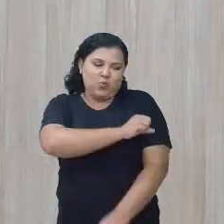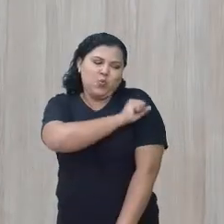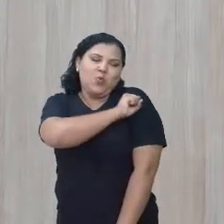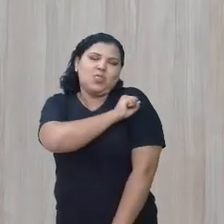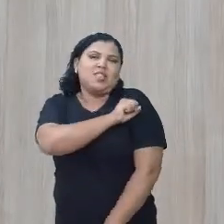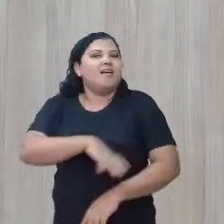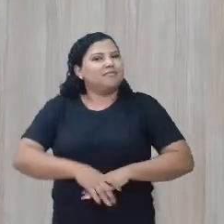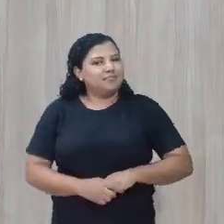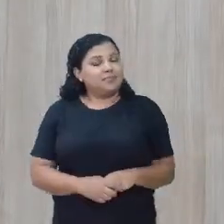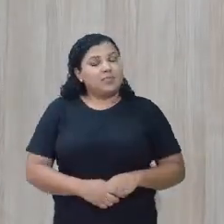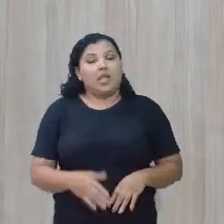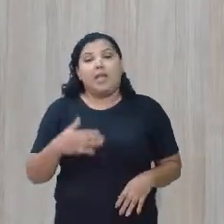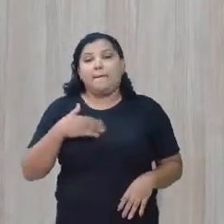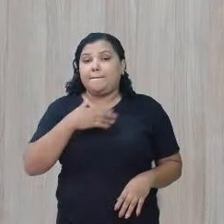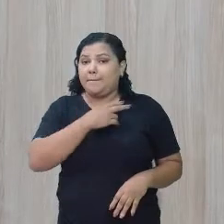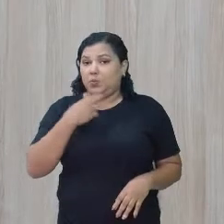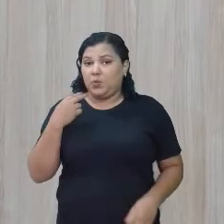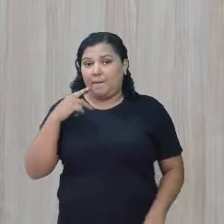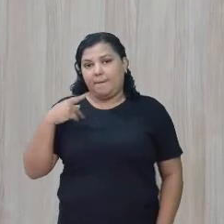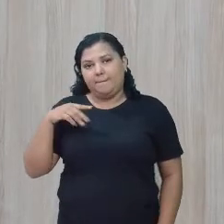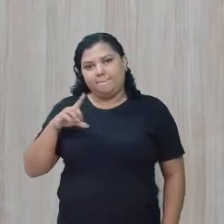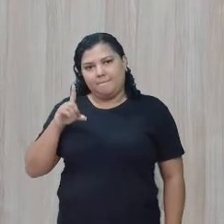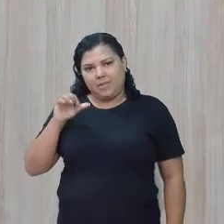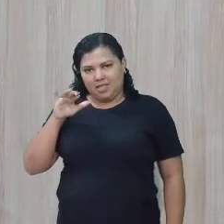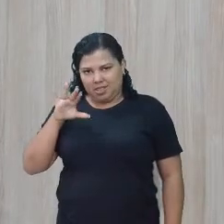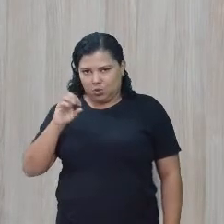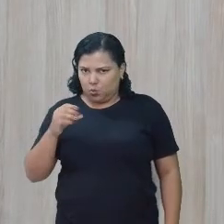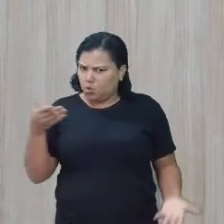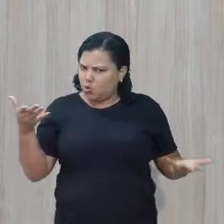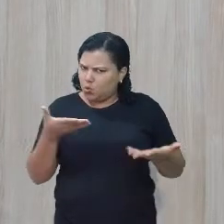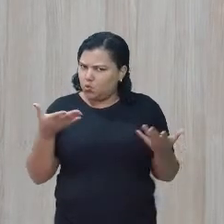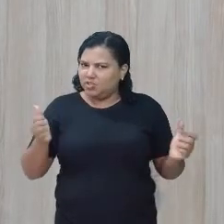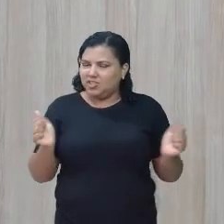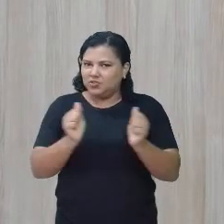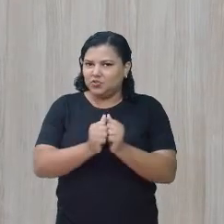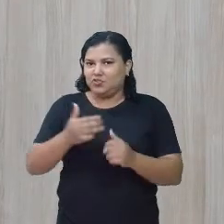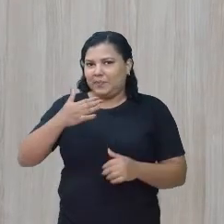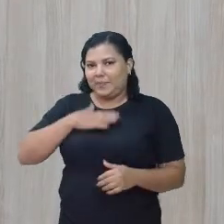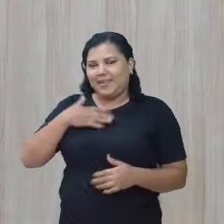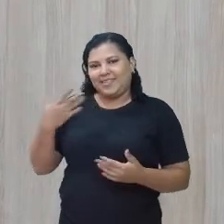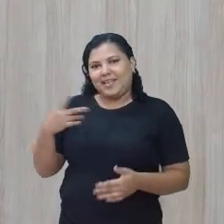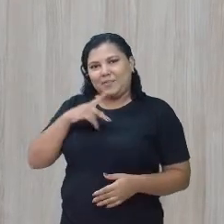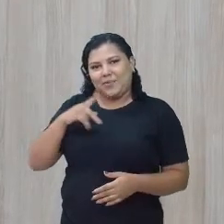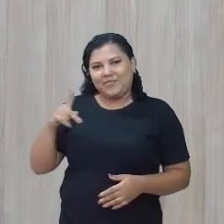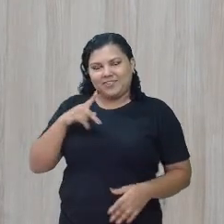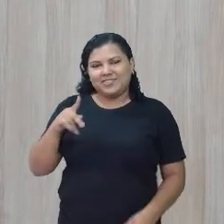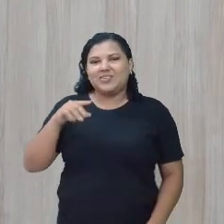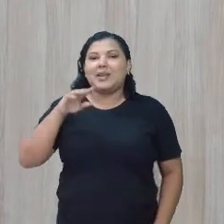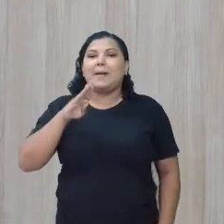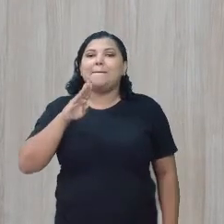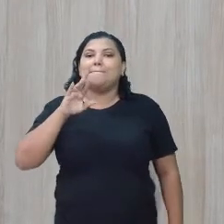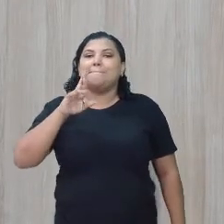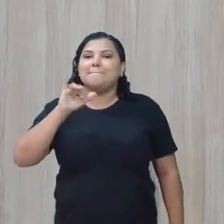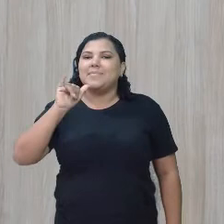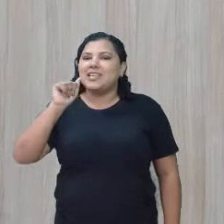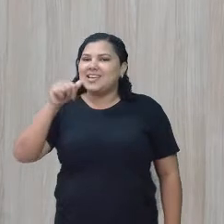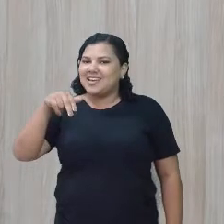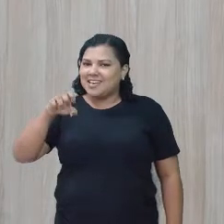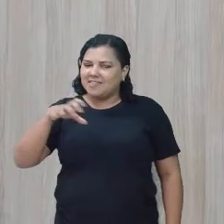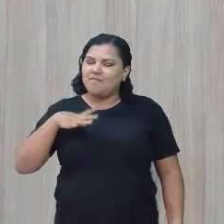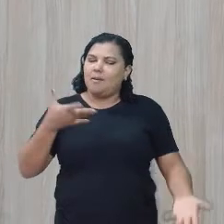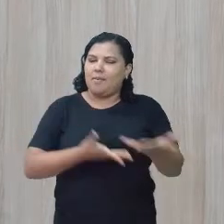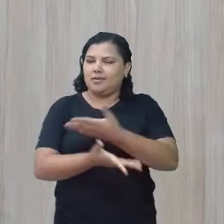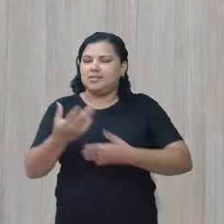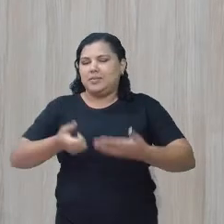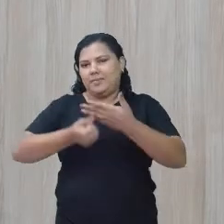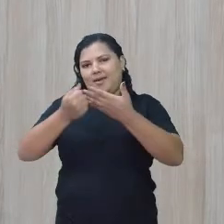ano. Eu me chamo Pedro Vitor e hoje quem está me acompanhando aqui é a nossa amiga Briane. Vai fazer a interação